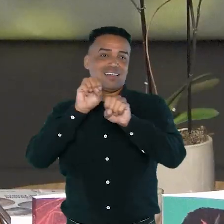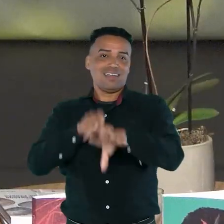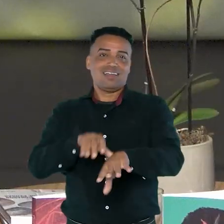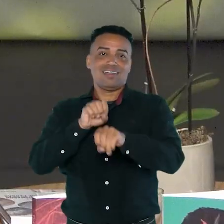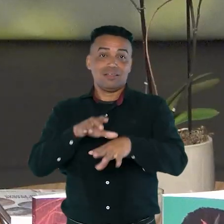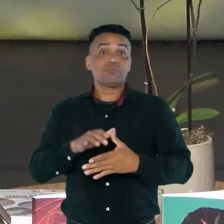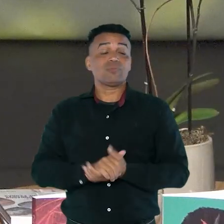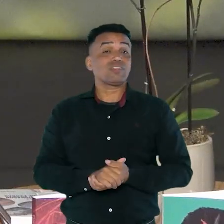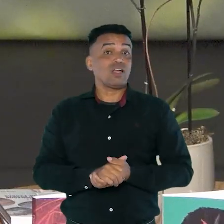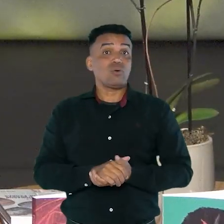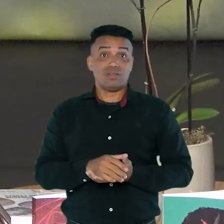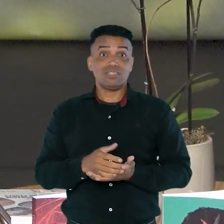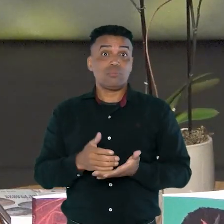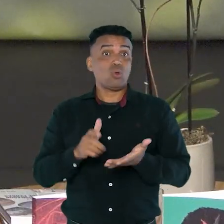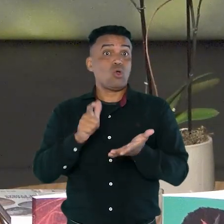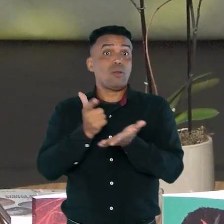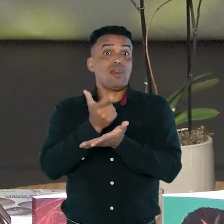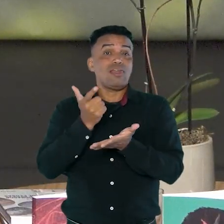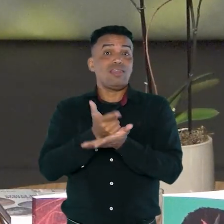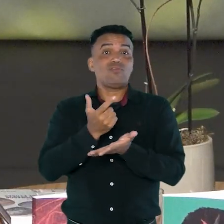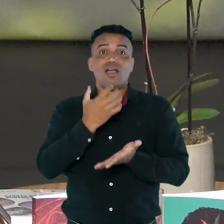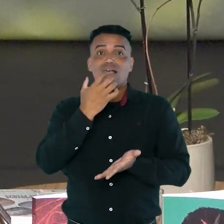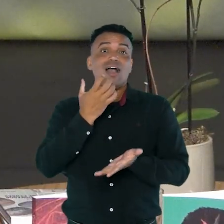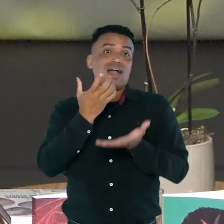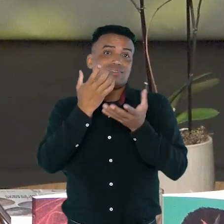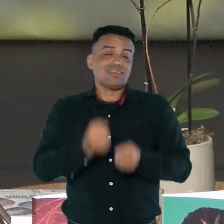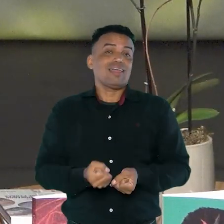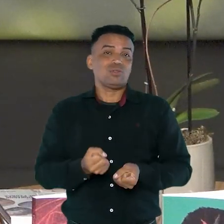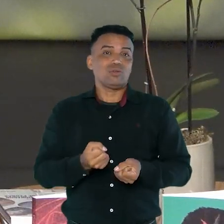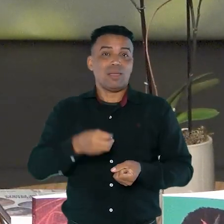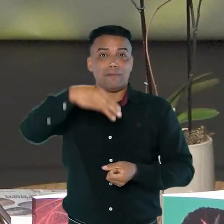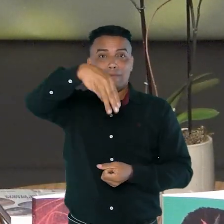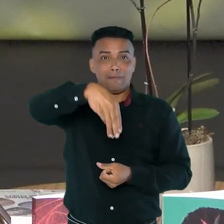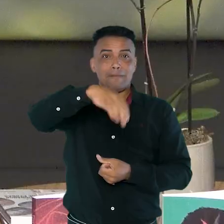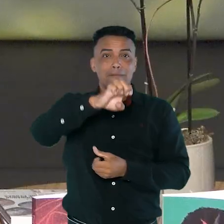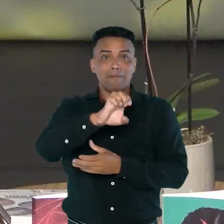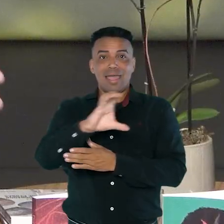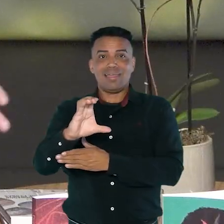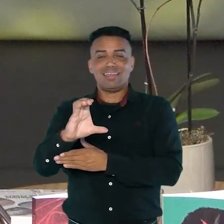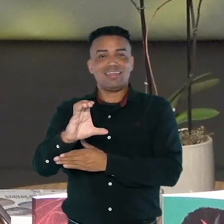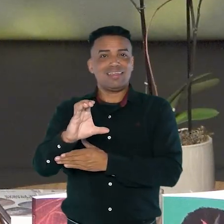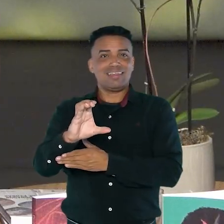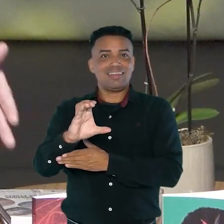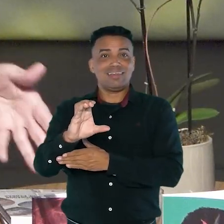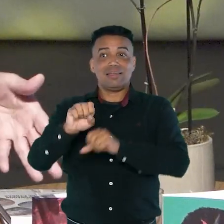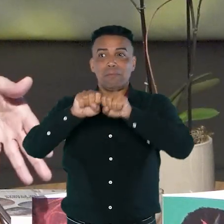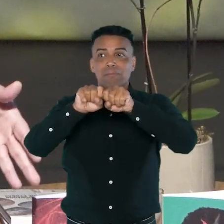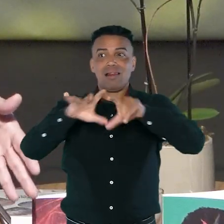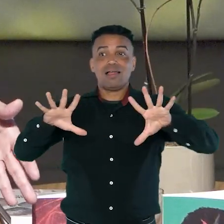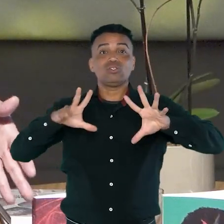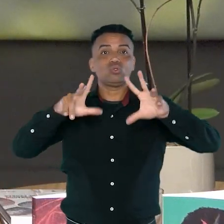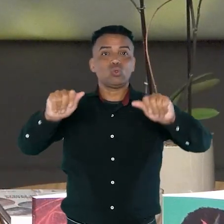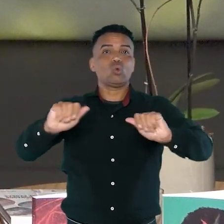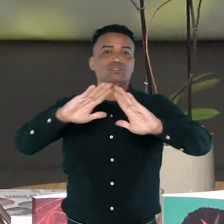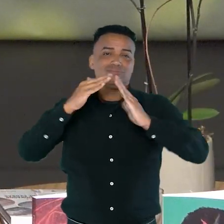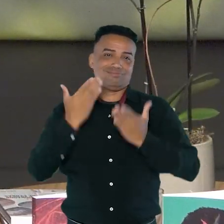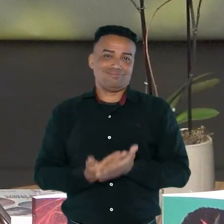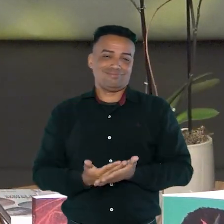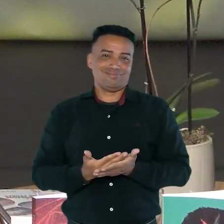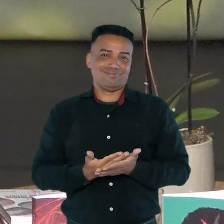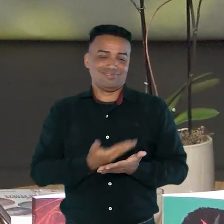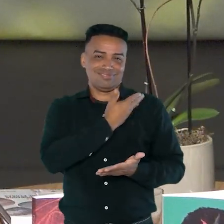ele foi adotado pelo MEC, é um cara semi-analfabeto que mal sabe falar. Sim, está em todas as escolas públicas.